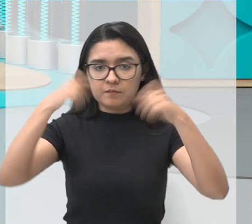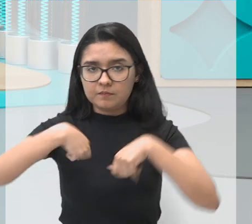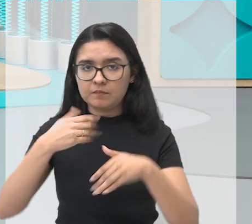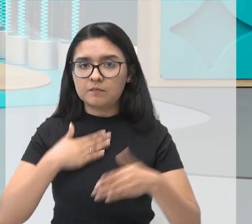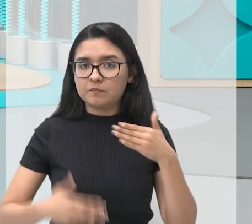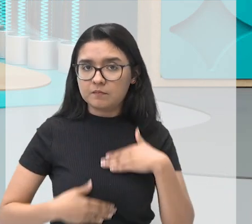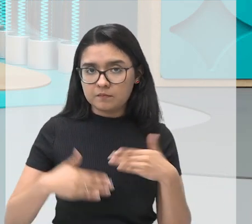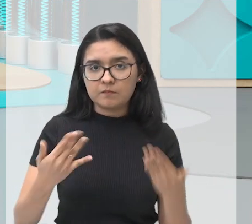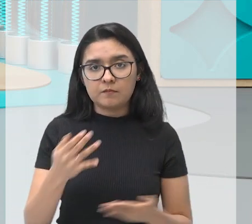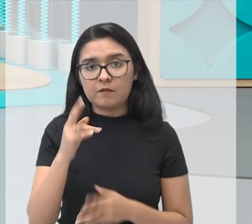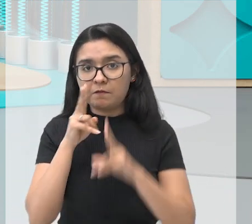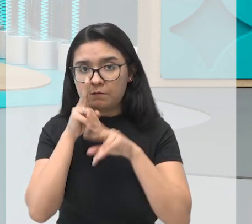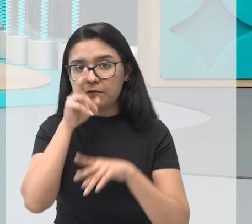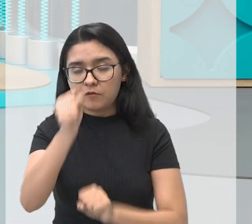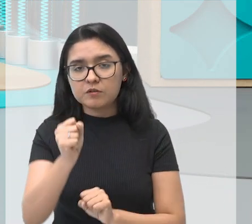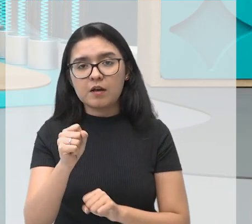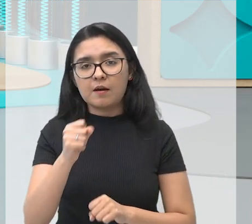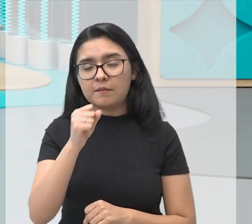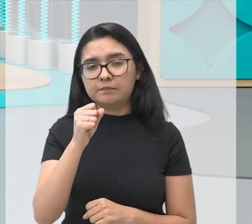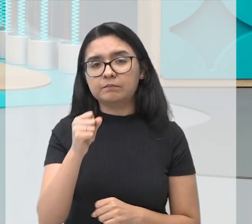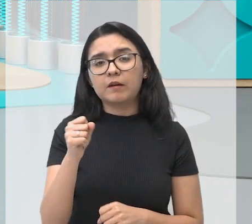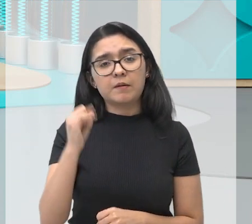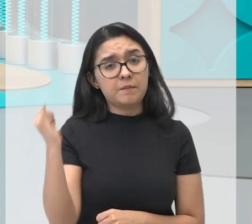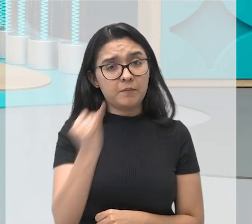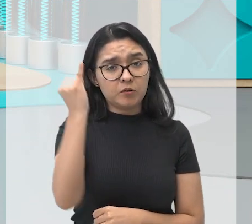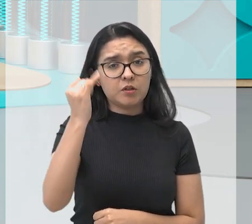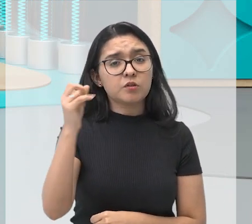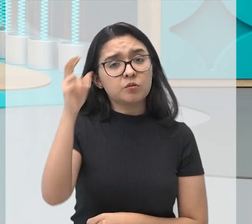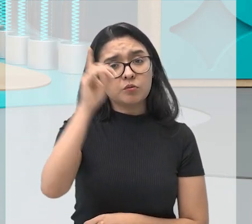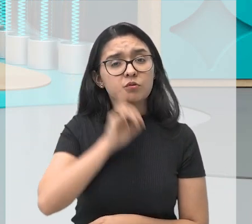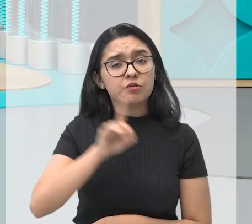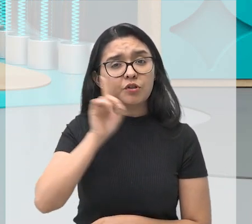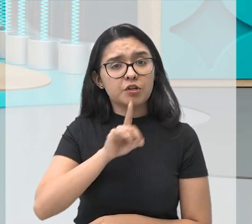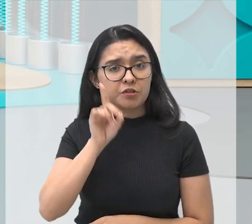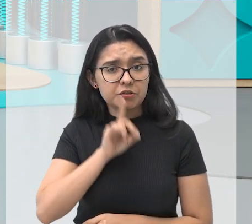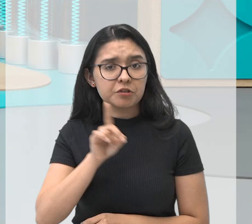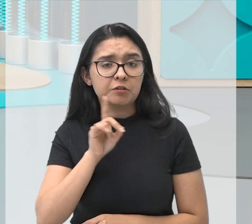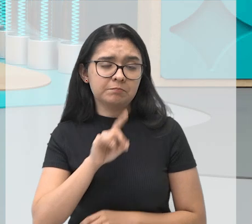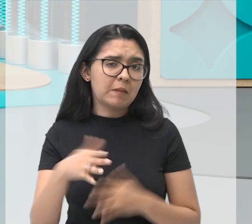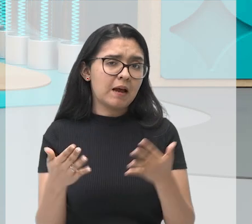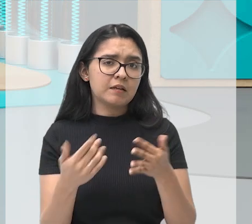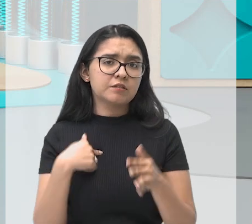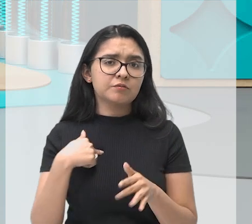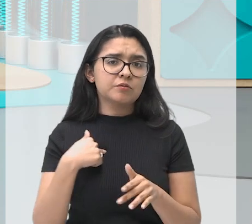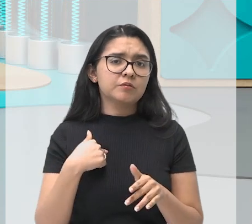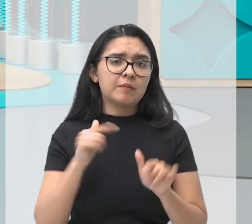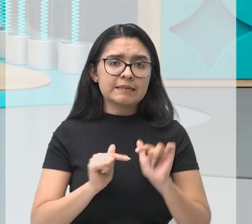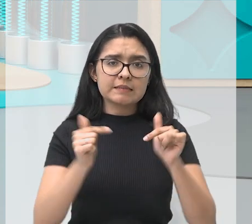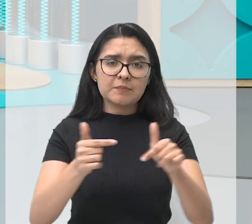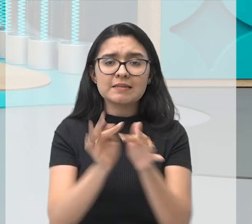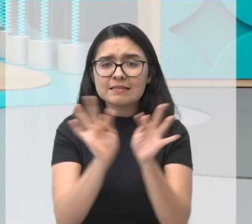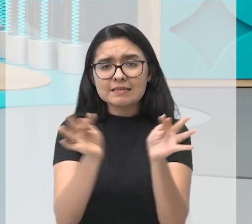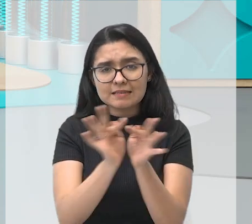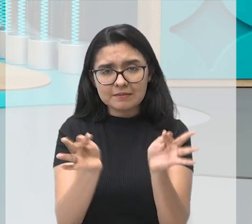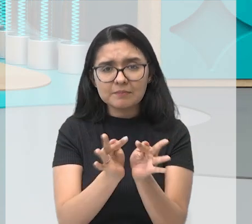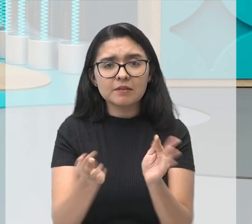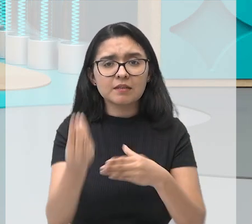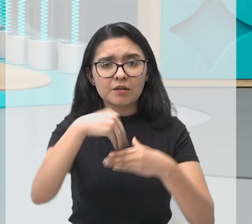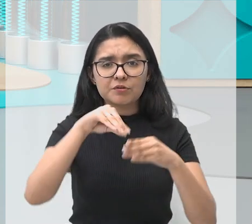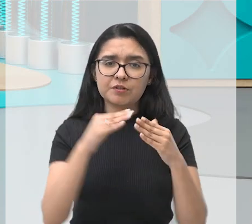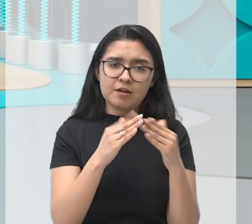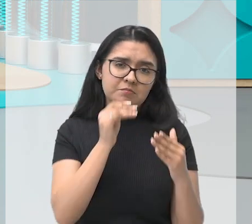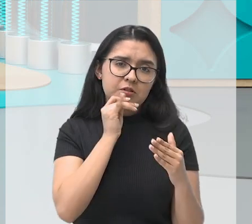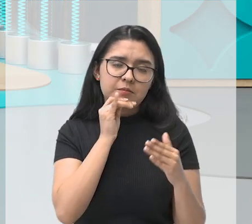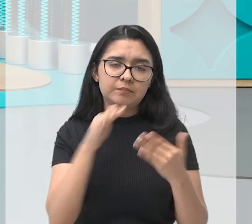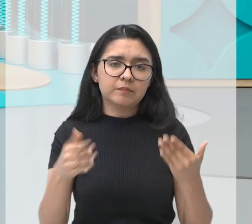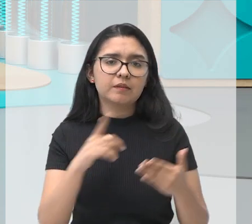como a força são úteis principalmente no dia a dia, nas atividades mais simples que nós realizamos ali em casa. Aí